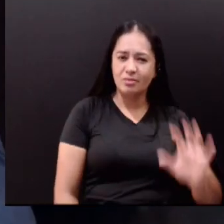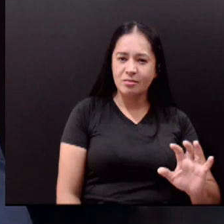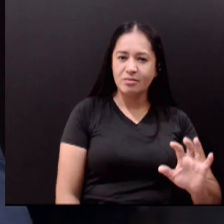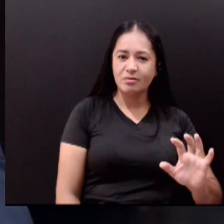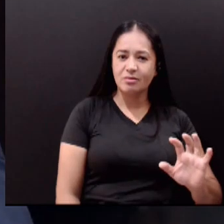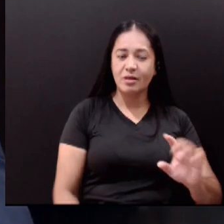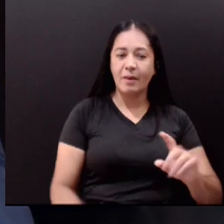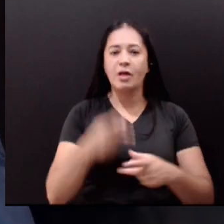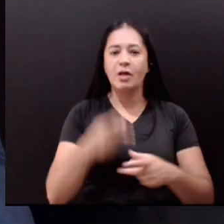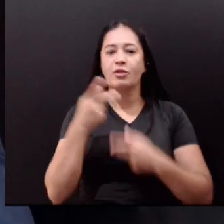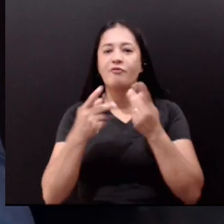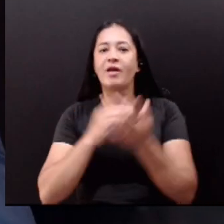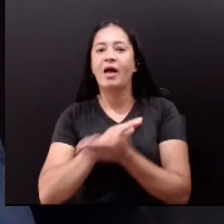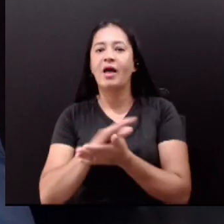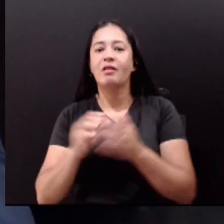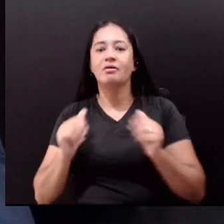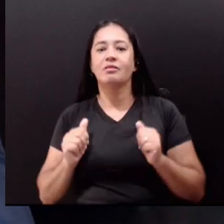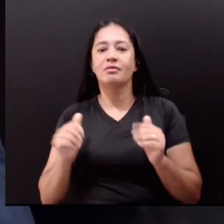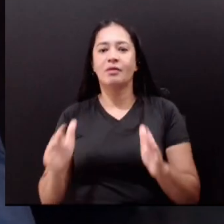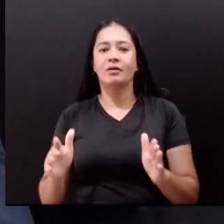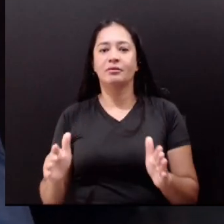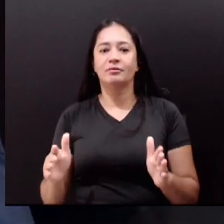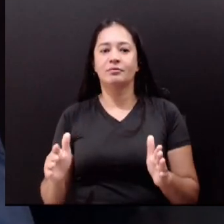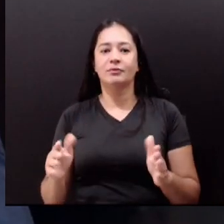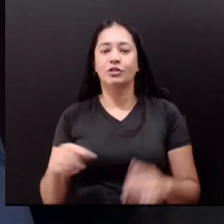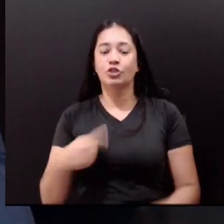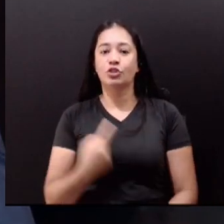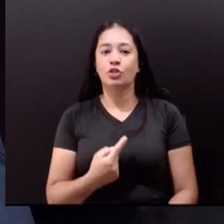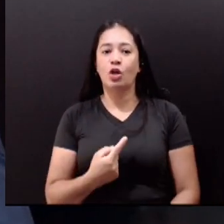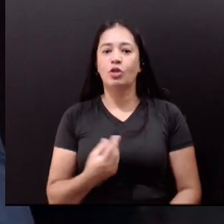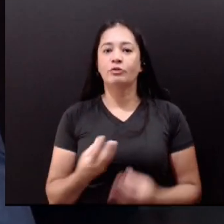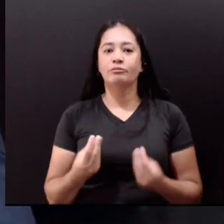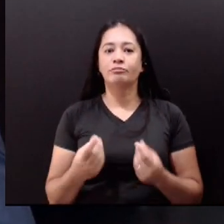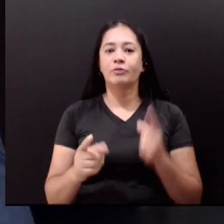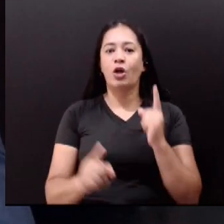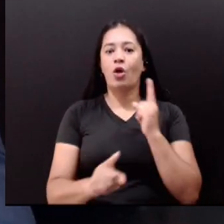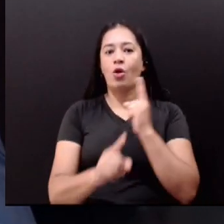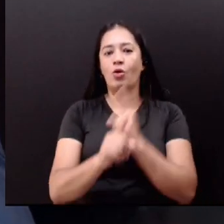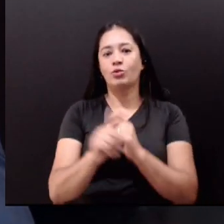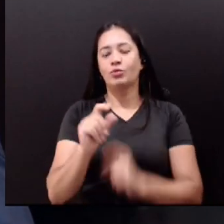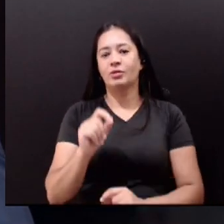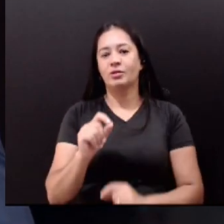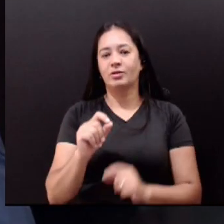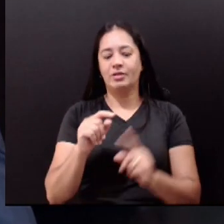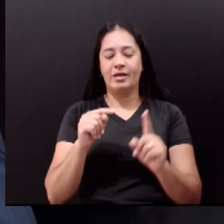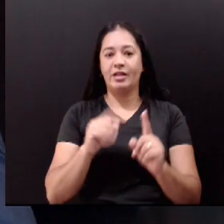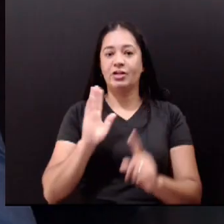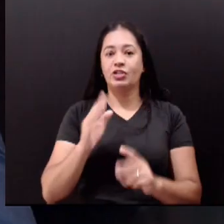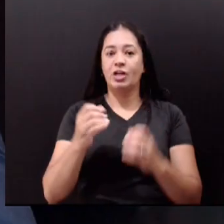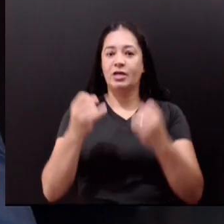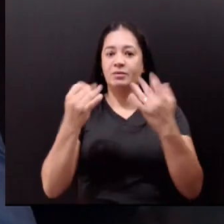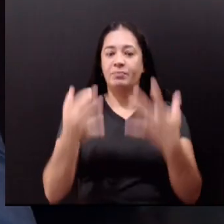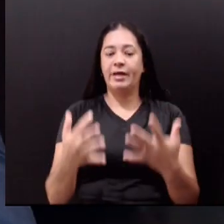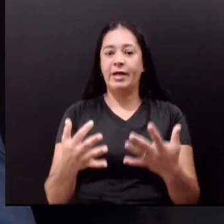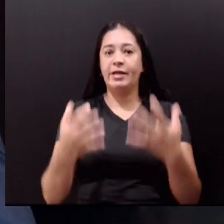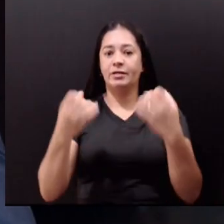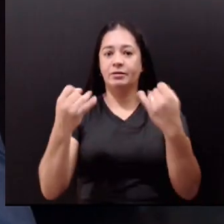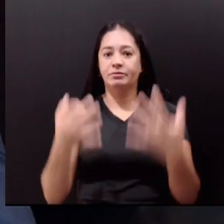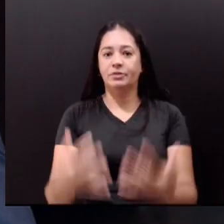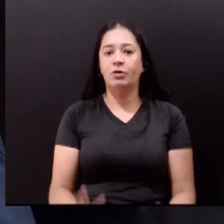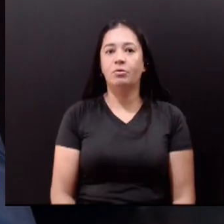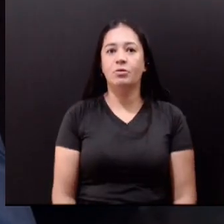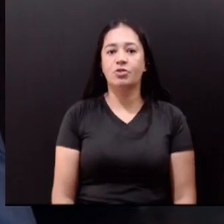se manifesta, a gente vai muito ao encontro do que a Luciana já falou, né, são más companhias e os